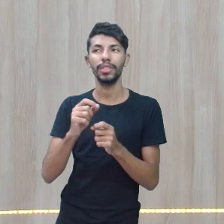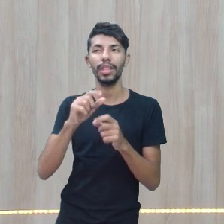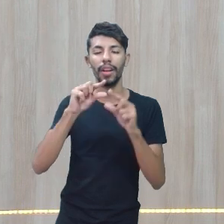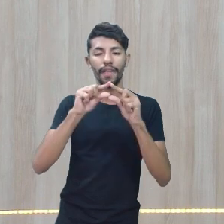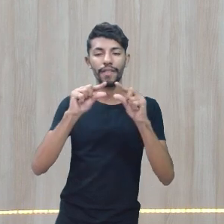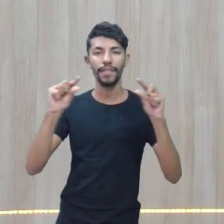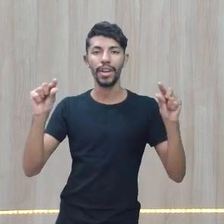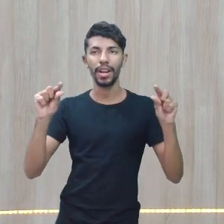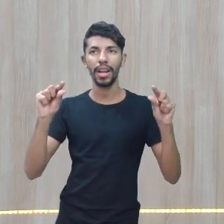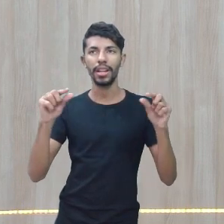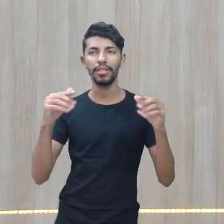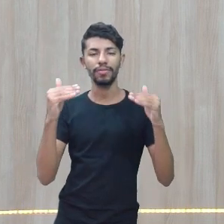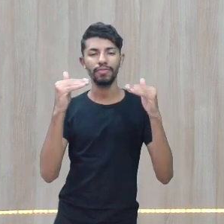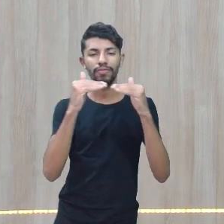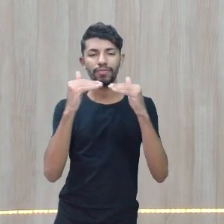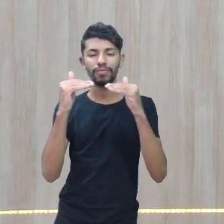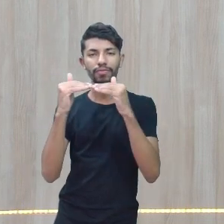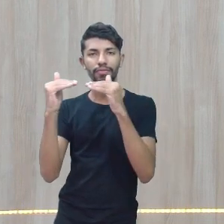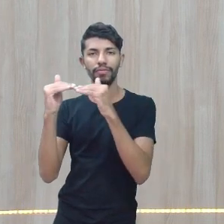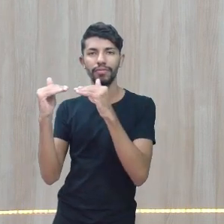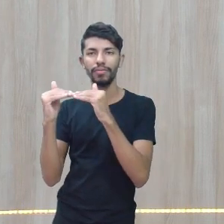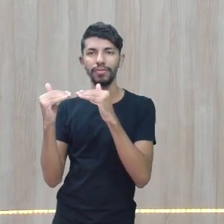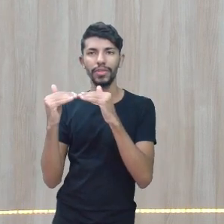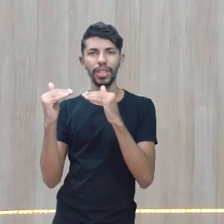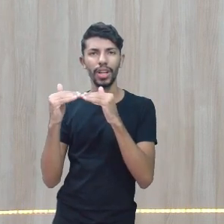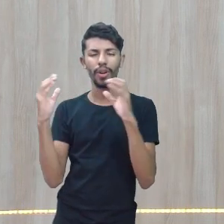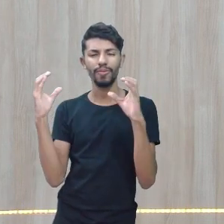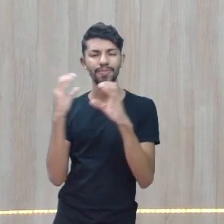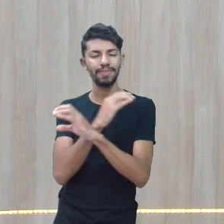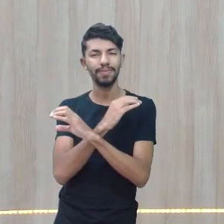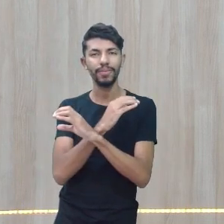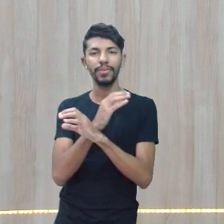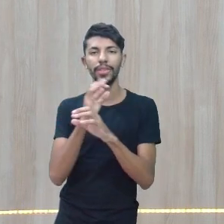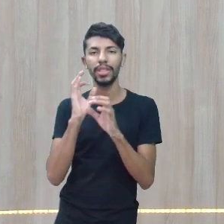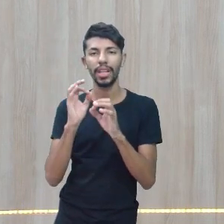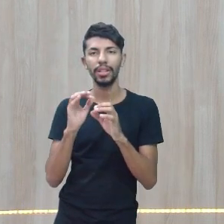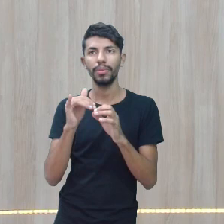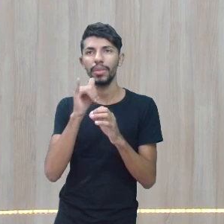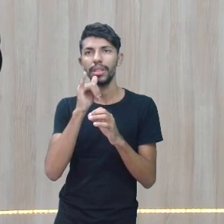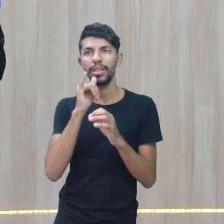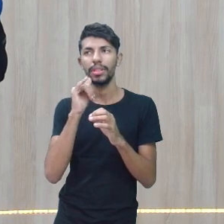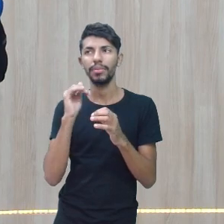oração, não é? Concordando totalmente, não é? Em número,